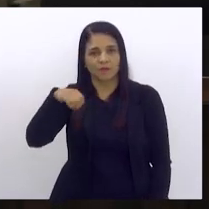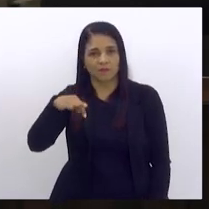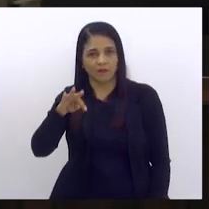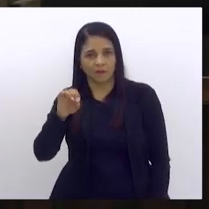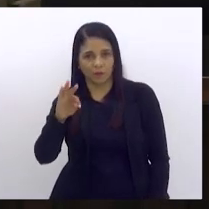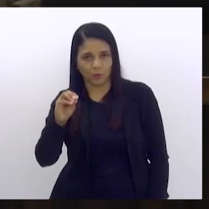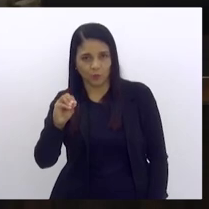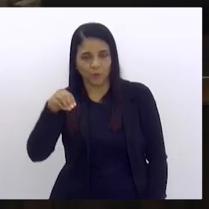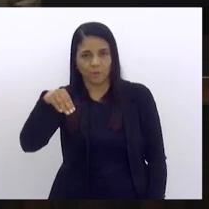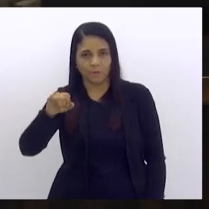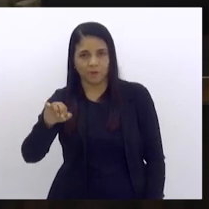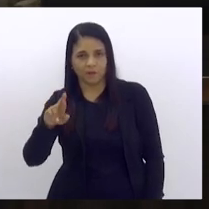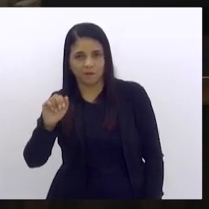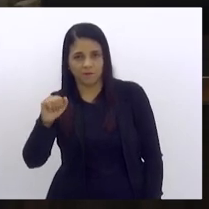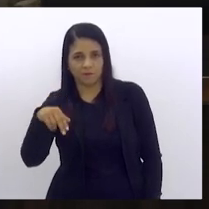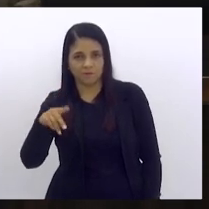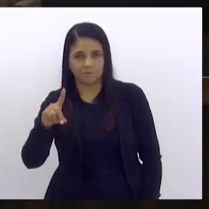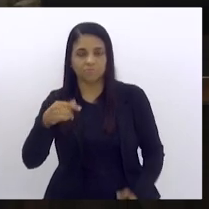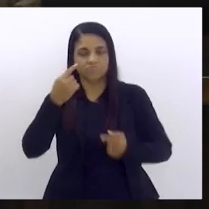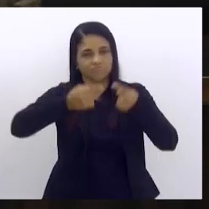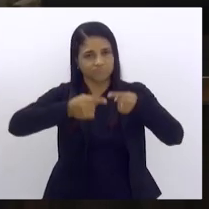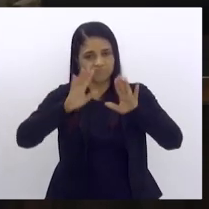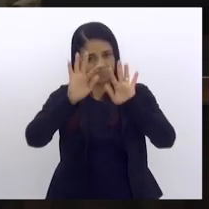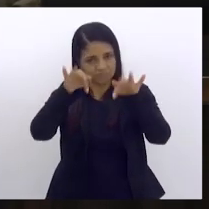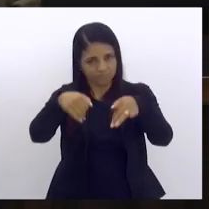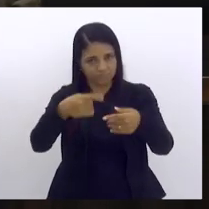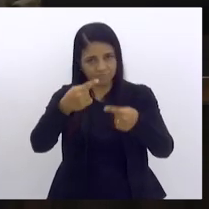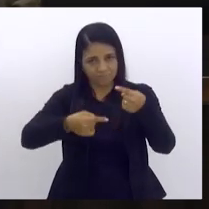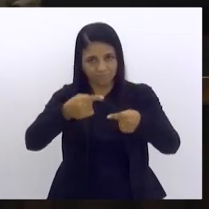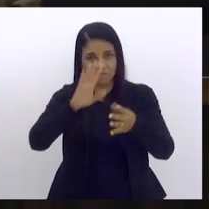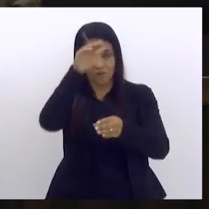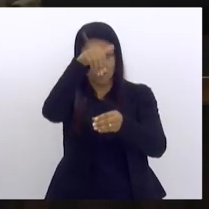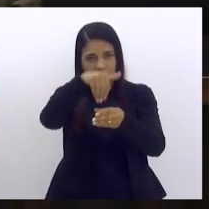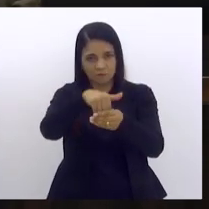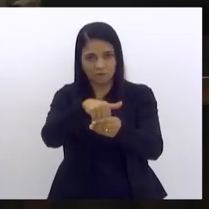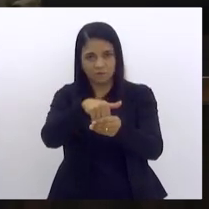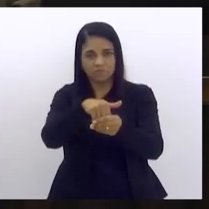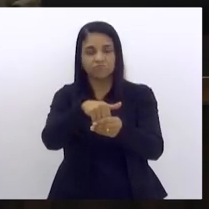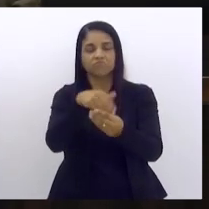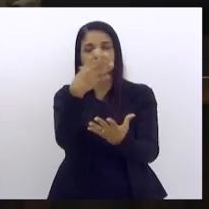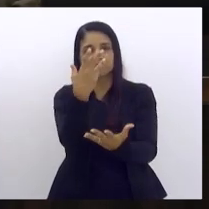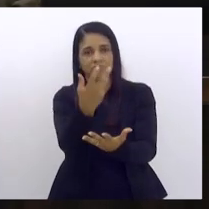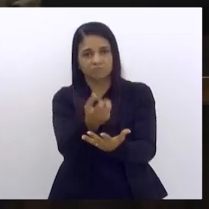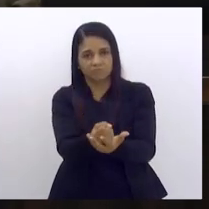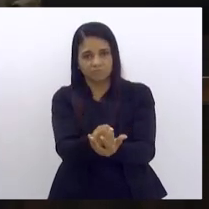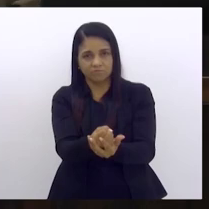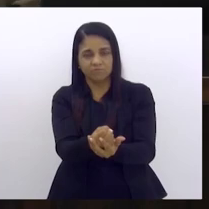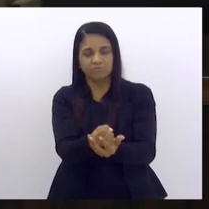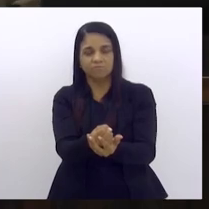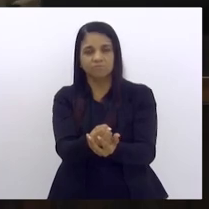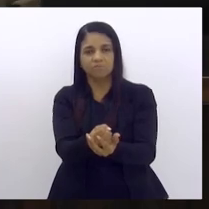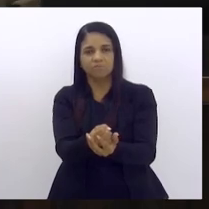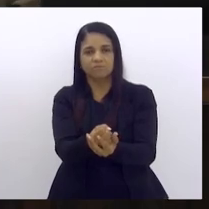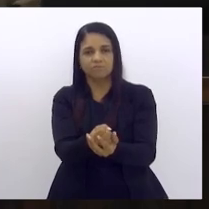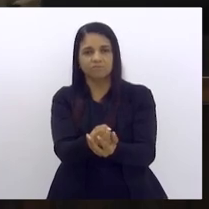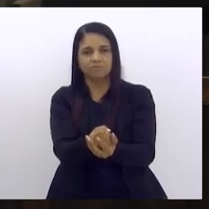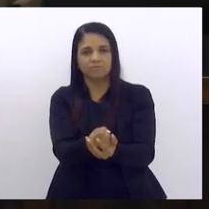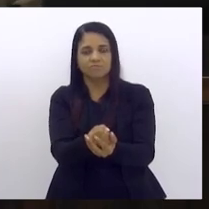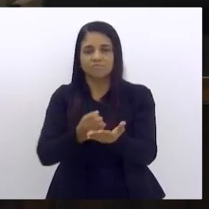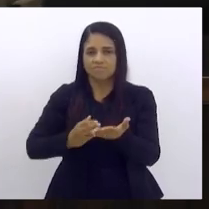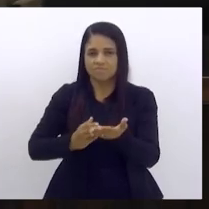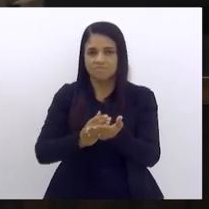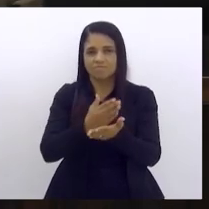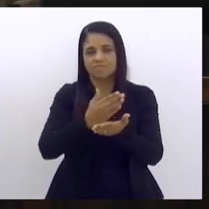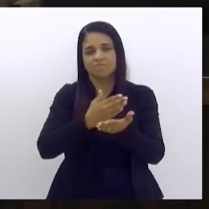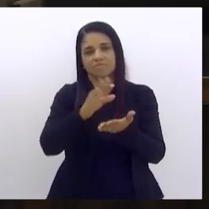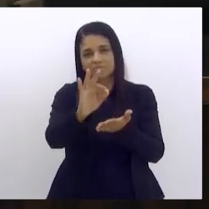discussão, não havendo quem queira discutir, encerrada a discussão. Em votação, senhores que aprovam, permaneçam como estão. Aprovado, vai